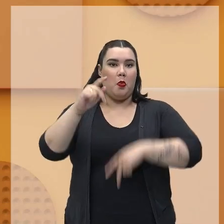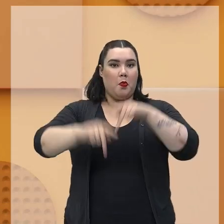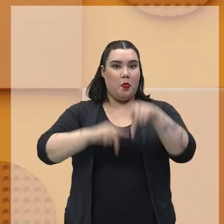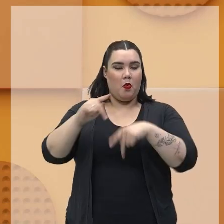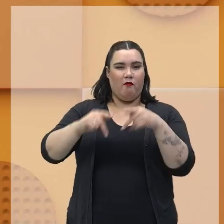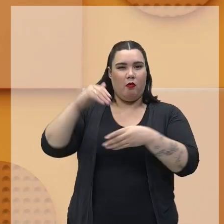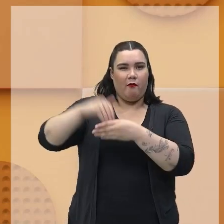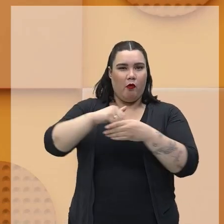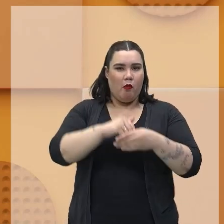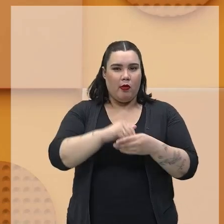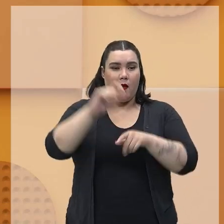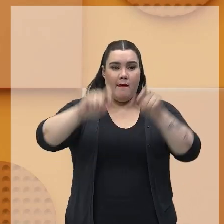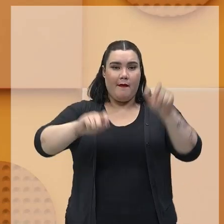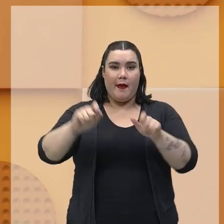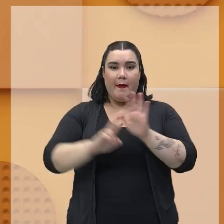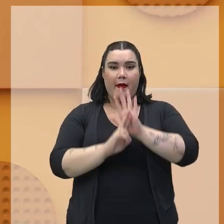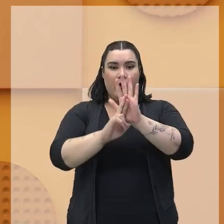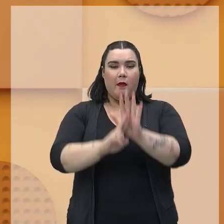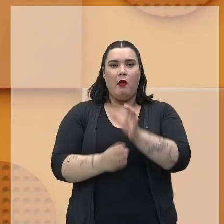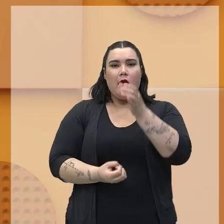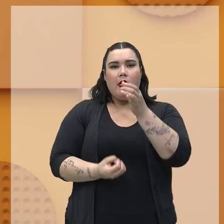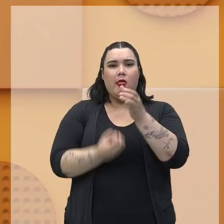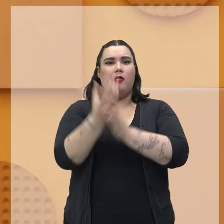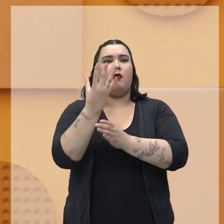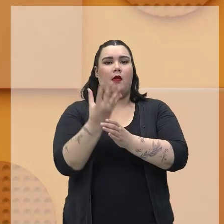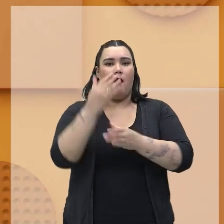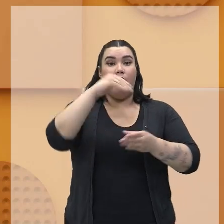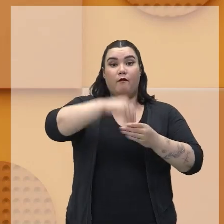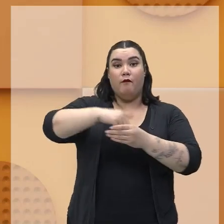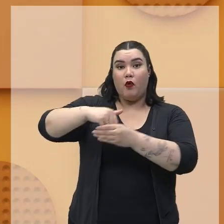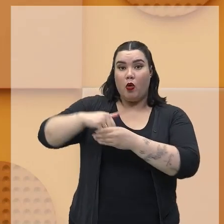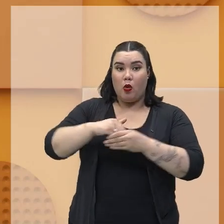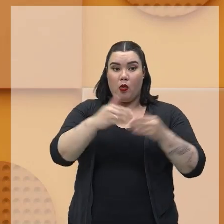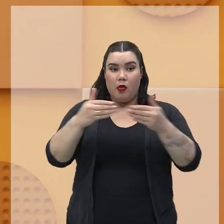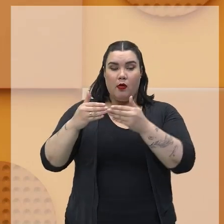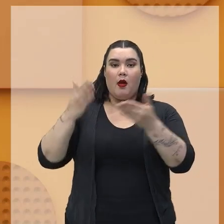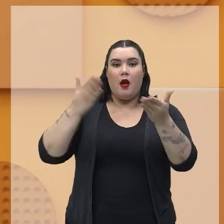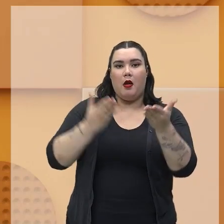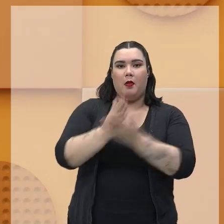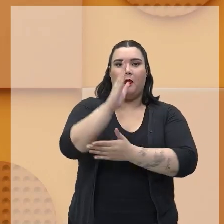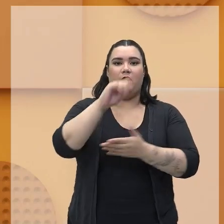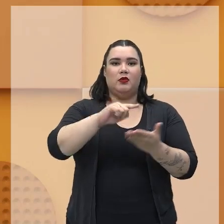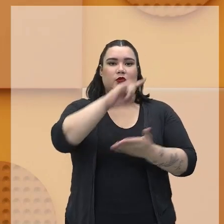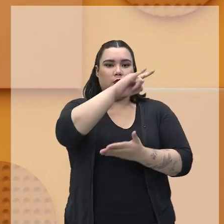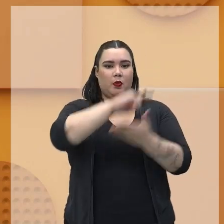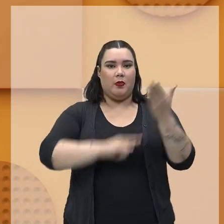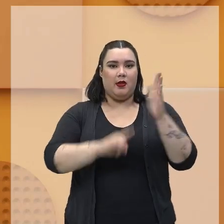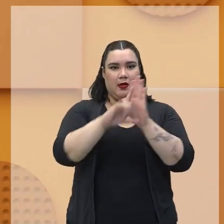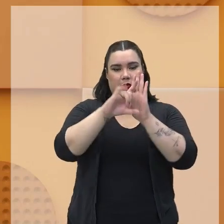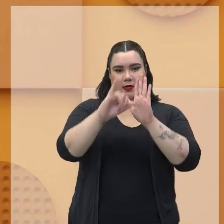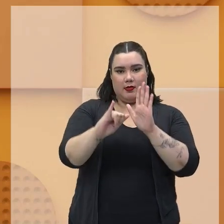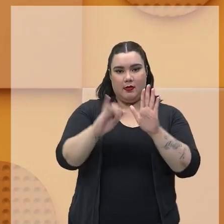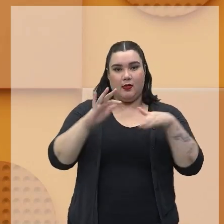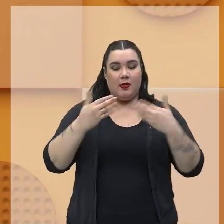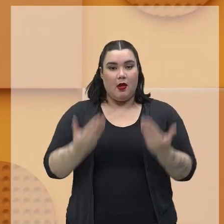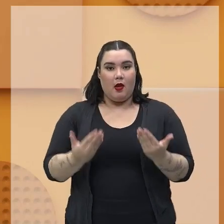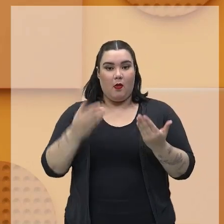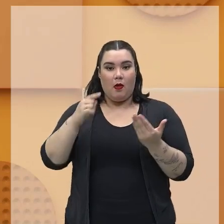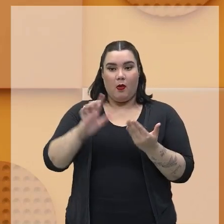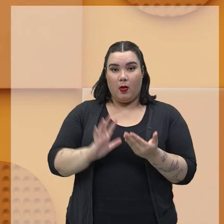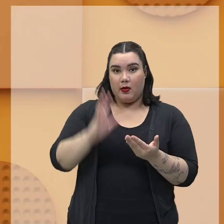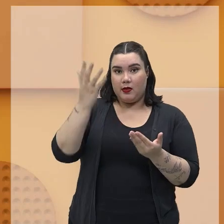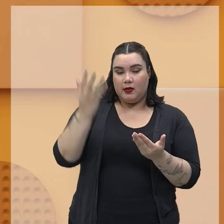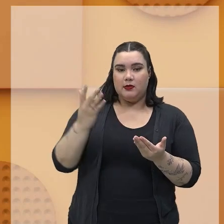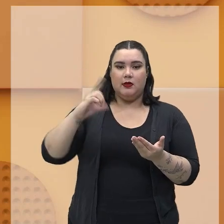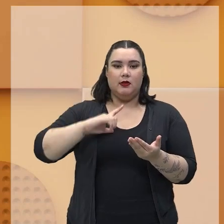responsáveis por elaborar, votar e aprovar a Carta Magna. Quando esse rito acontece, galera, a gente